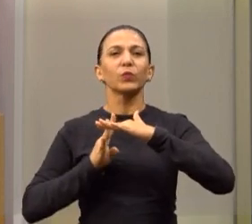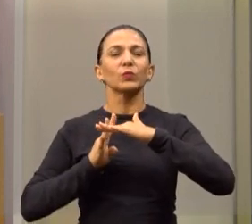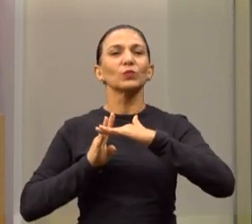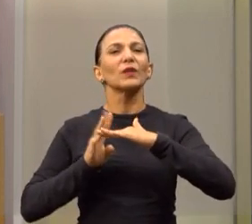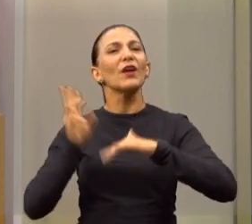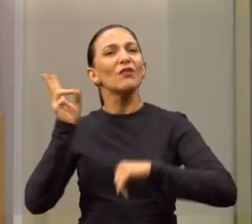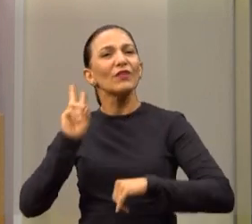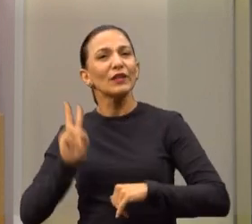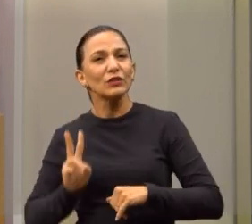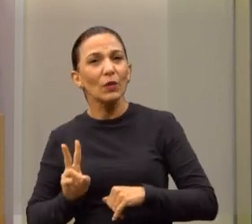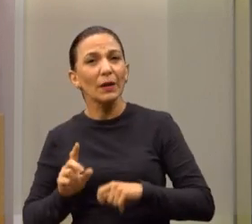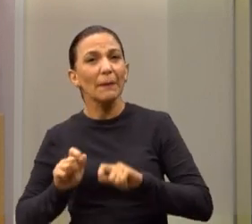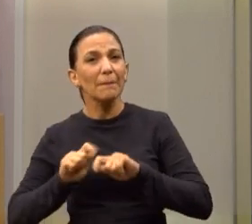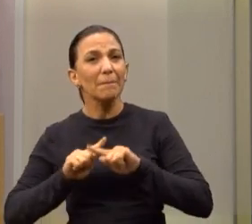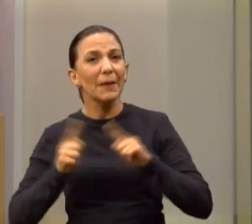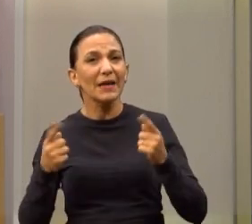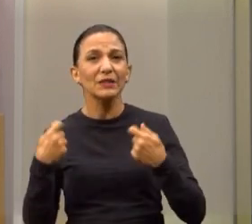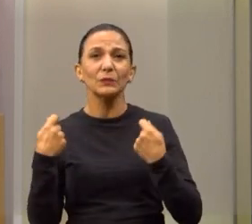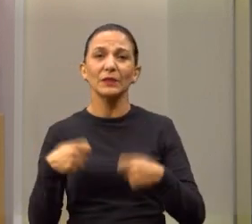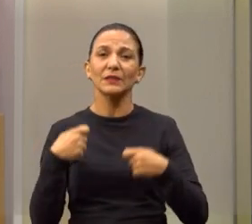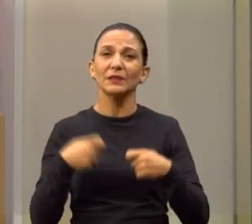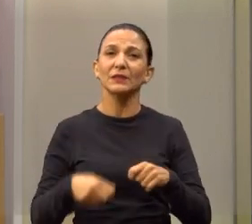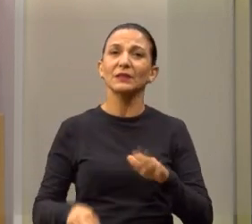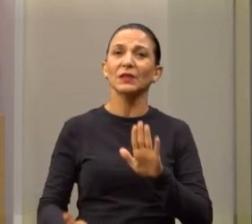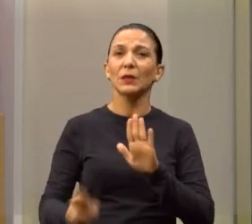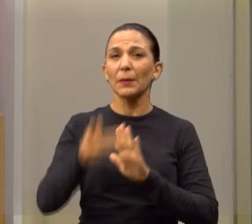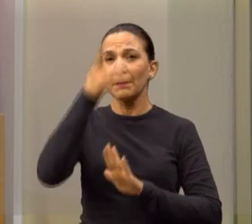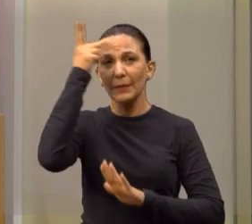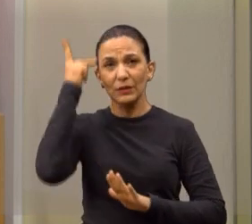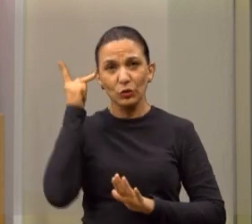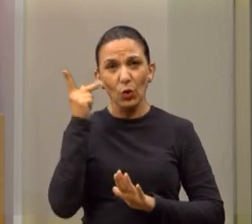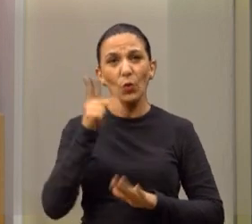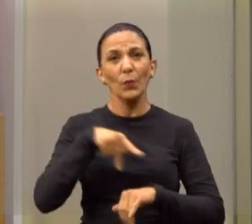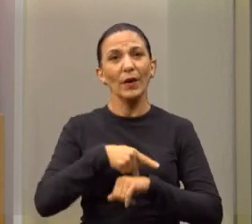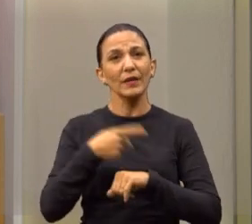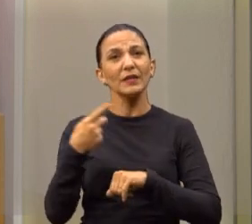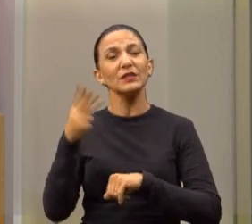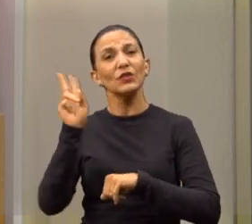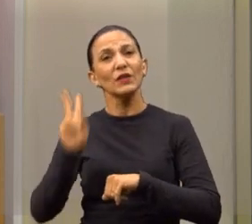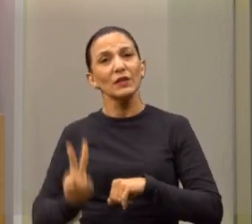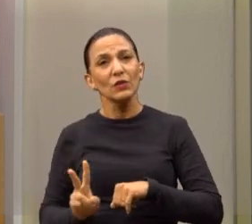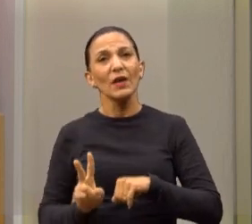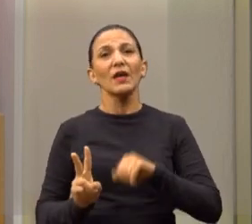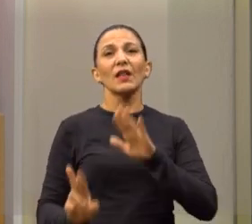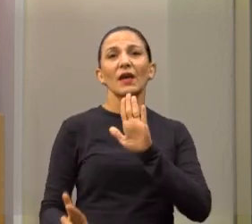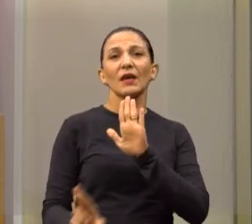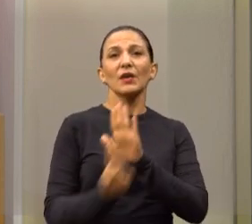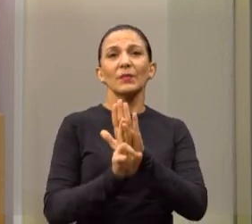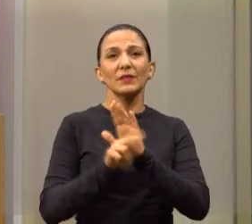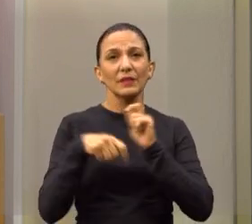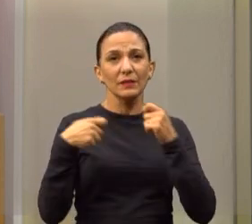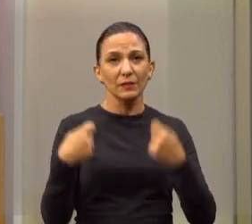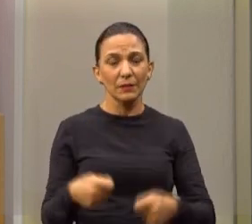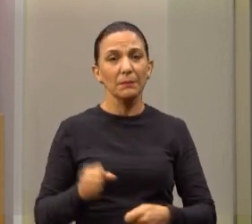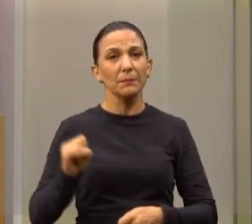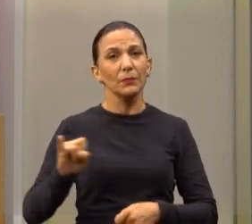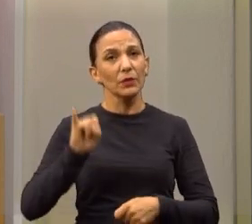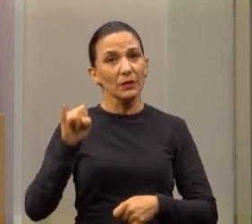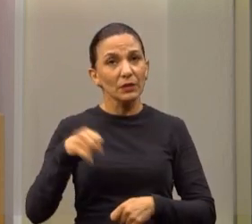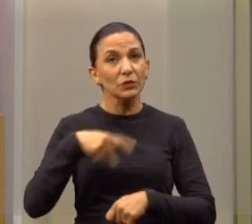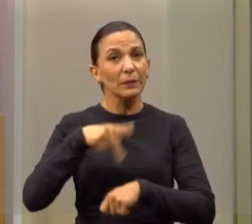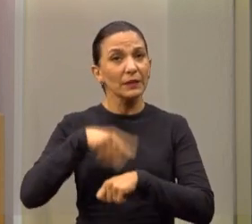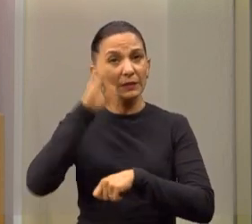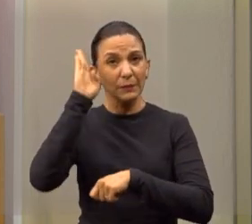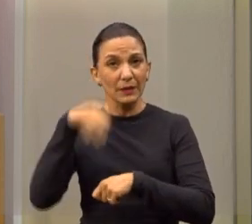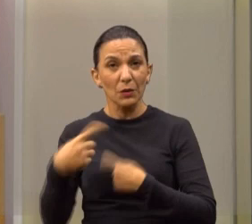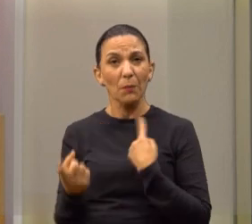por exemplo, com o grande governador, com o representante do país da Venezuela? Então, sim, se faz de extrema importância o Brasil ter